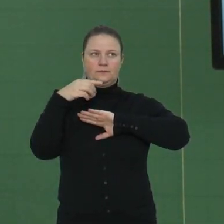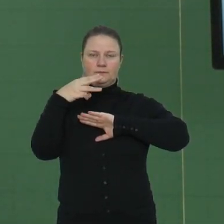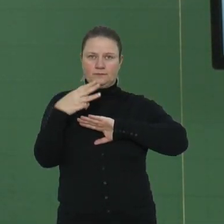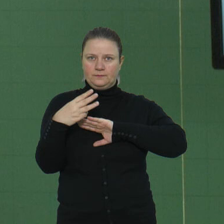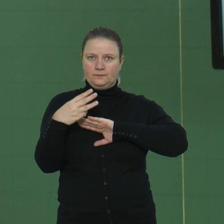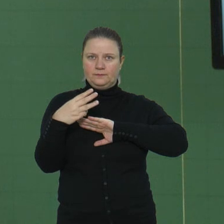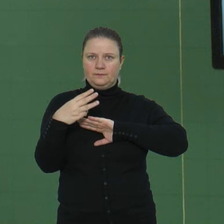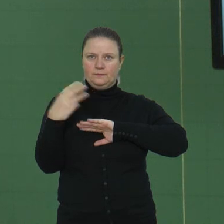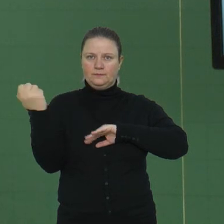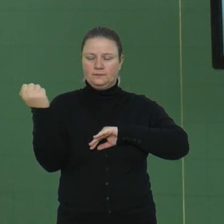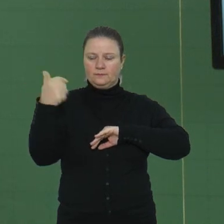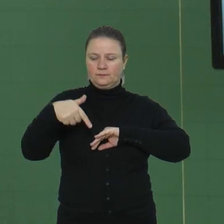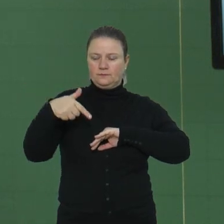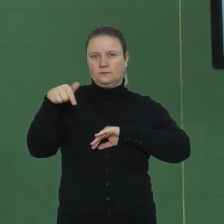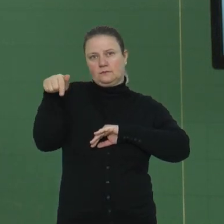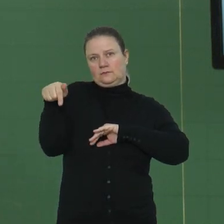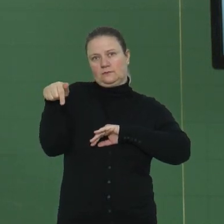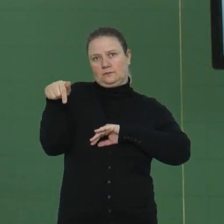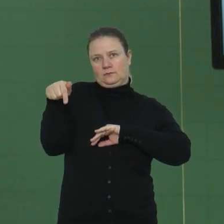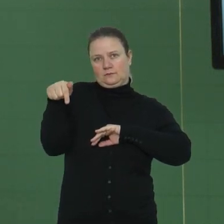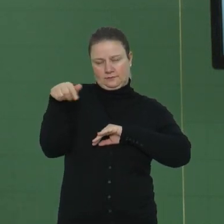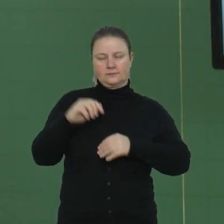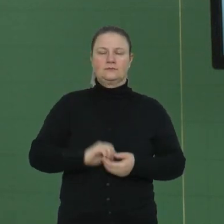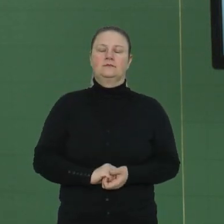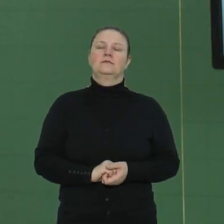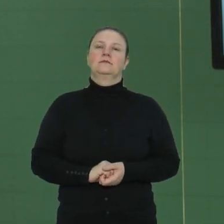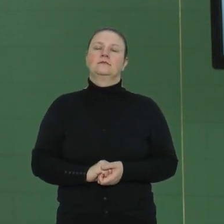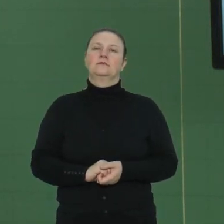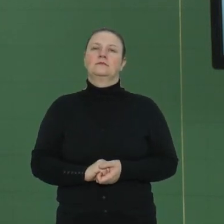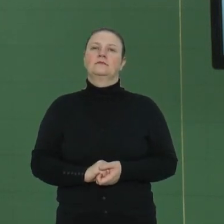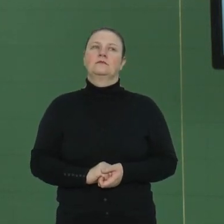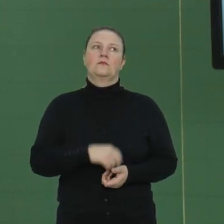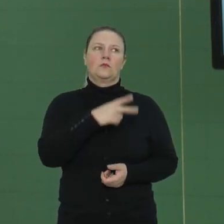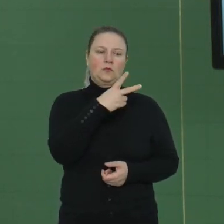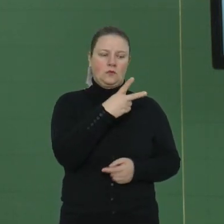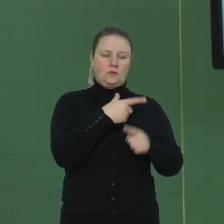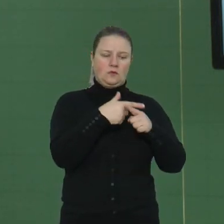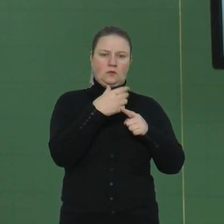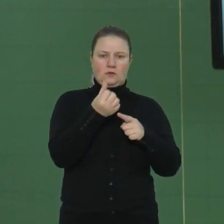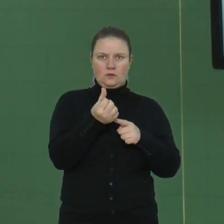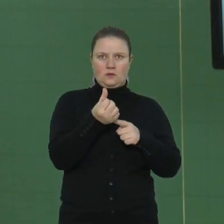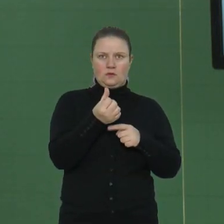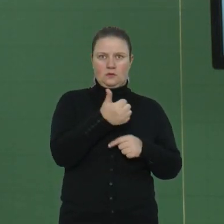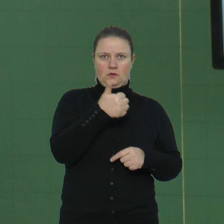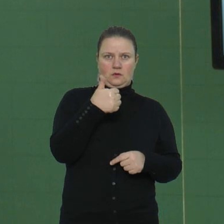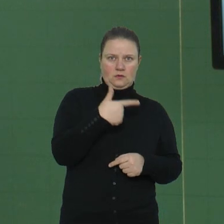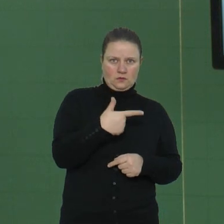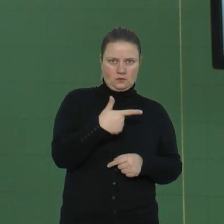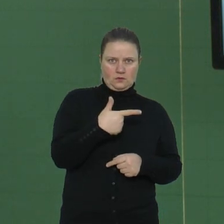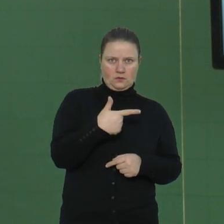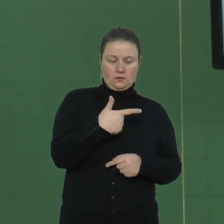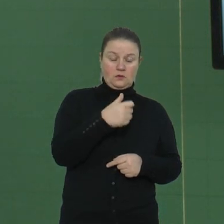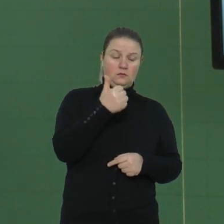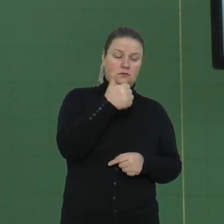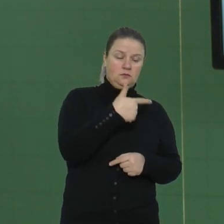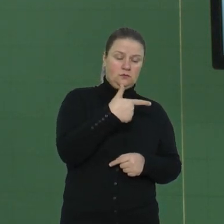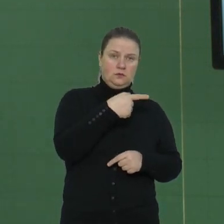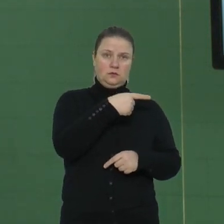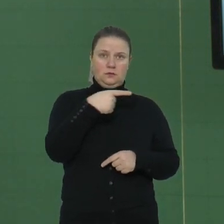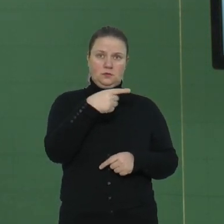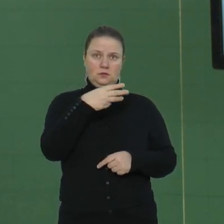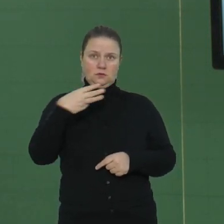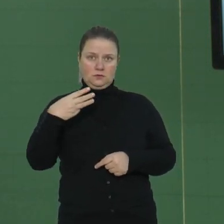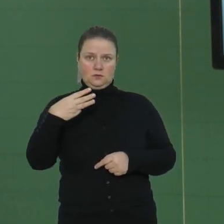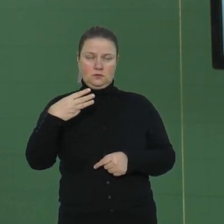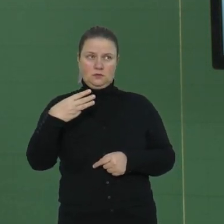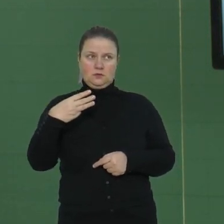que o 7 positivo, o exemplo que nós estamos usando. Então, 2 vezes 6 eu tenho 12, 12 menos 3, eu